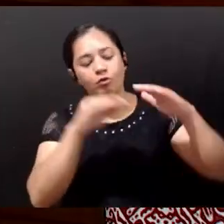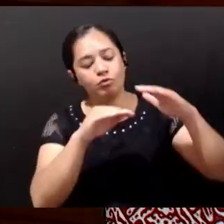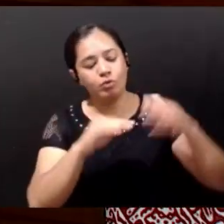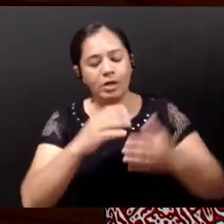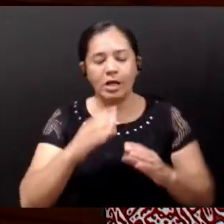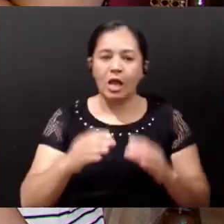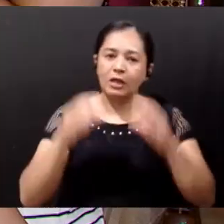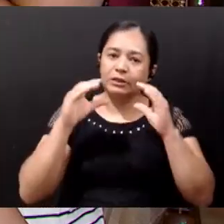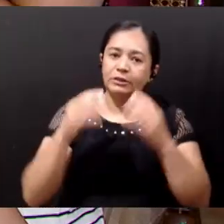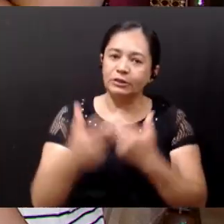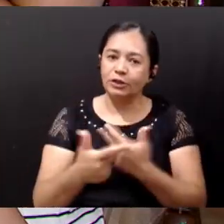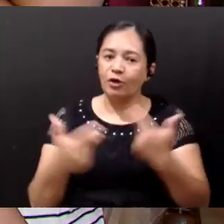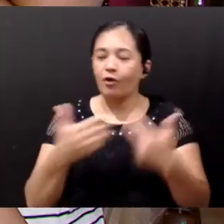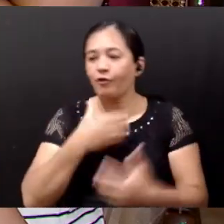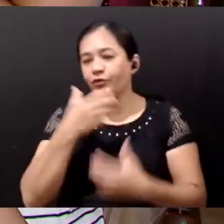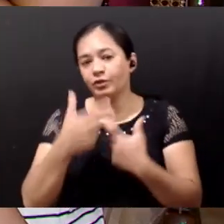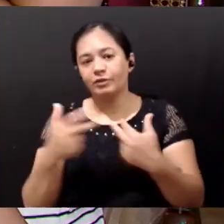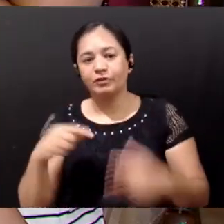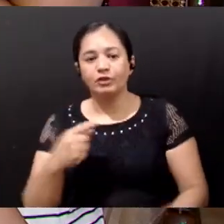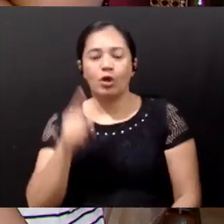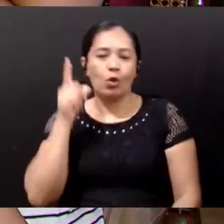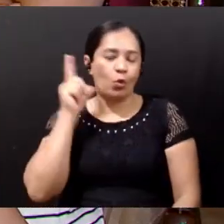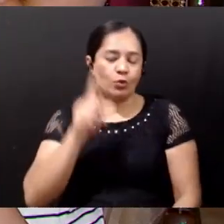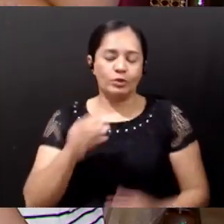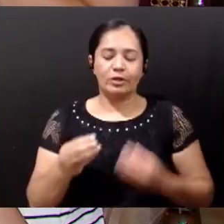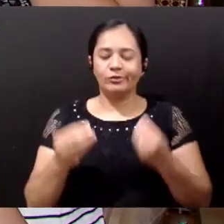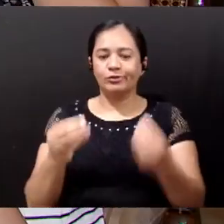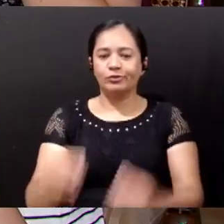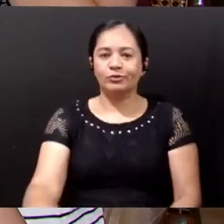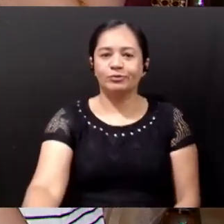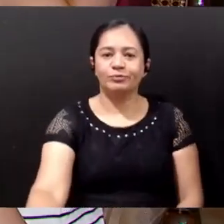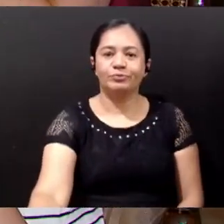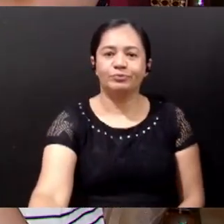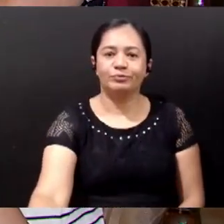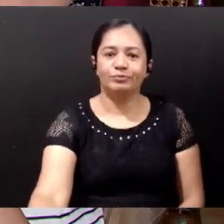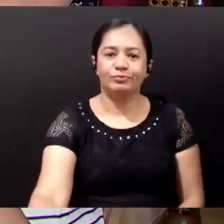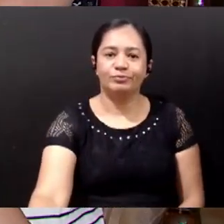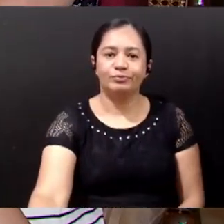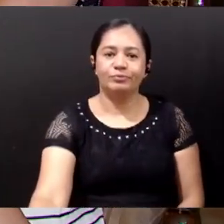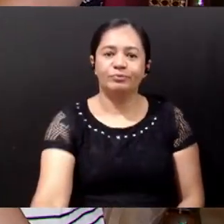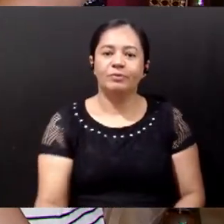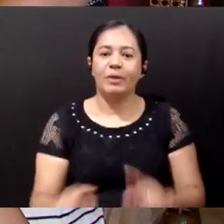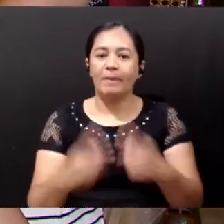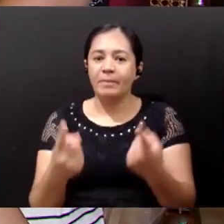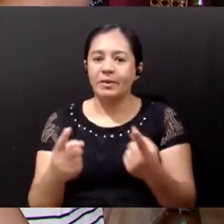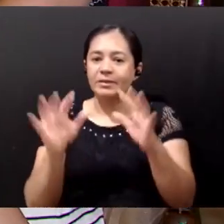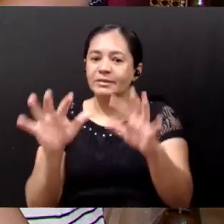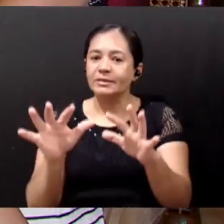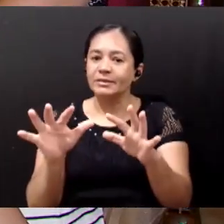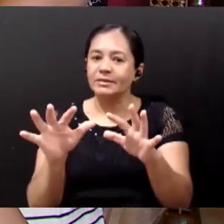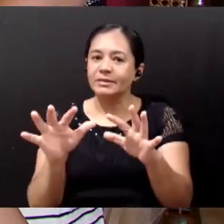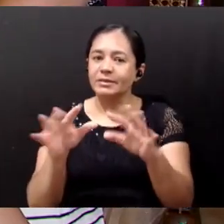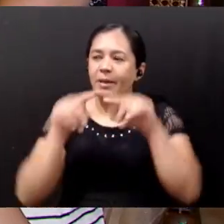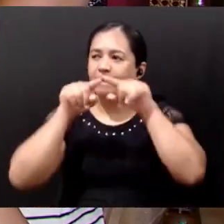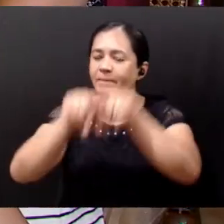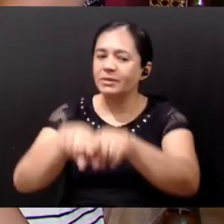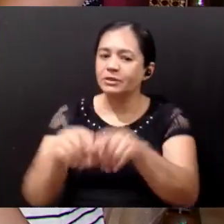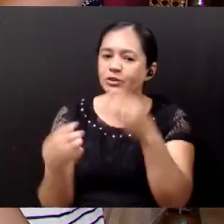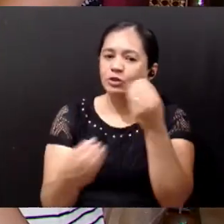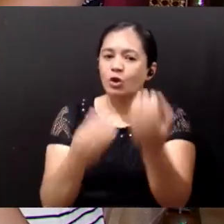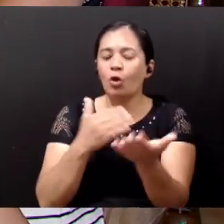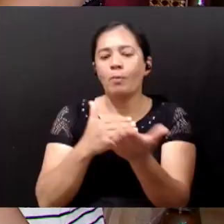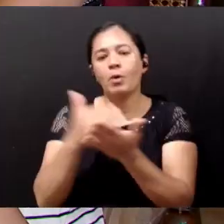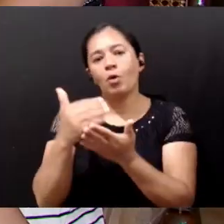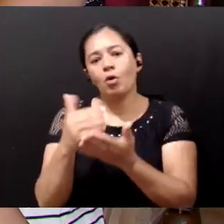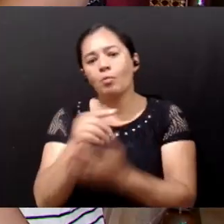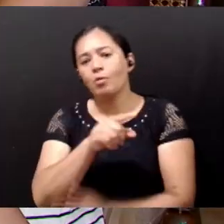gente consegue de doação. Sim. Então é quem tem. Mas essa parceria lá com a igreja surgiu como? Vocês foram